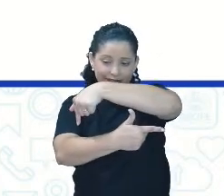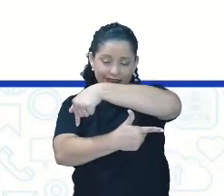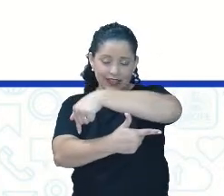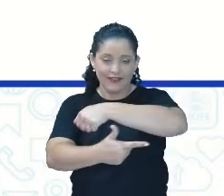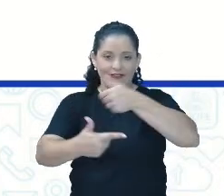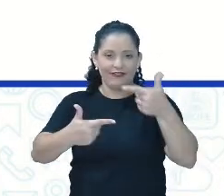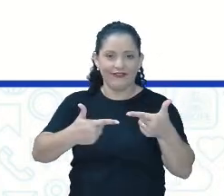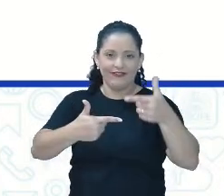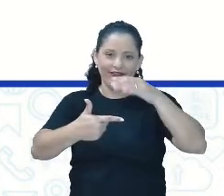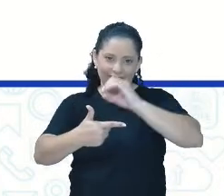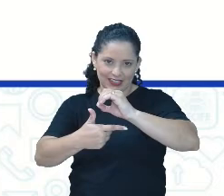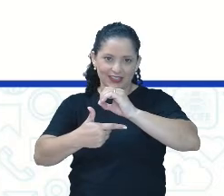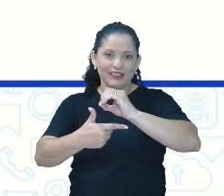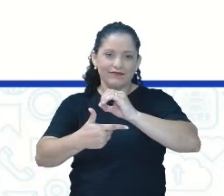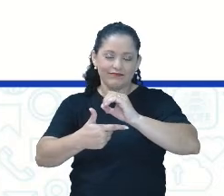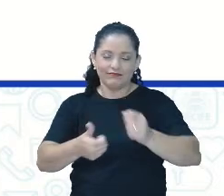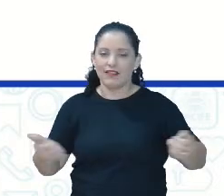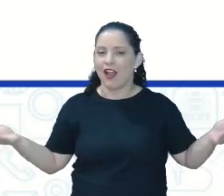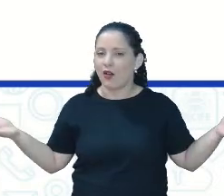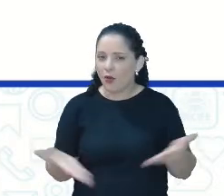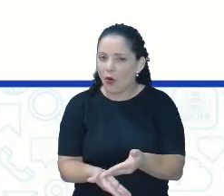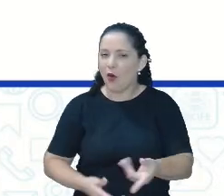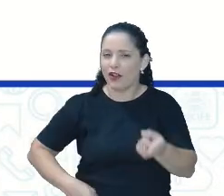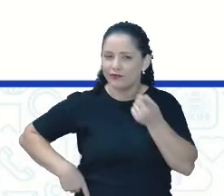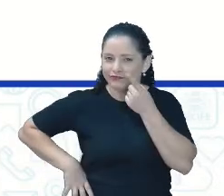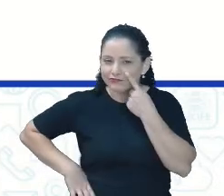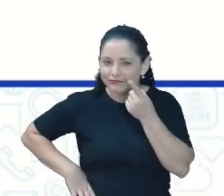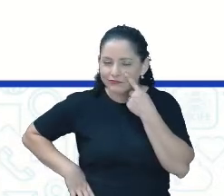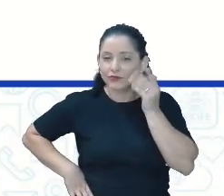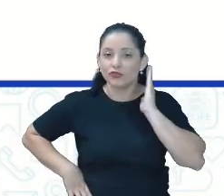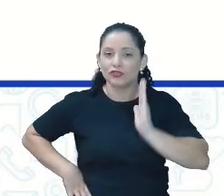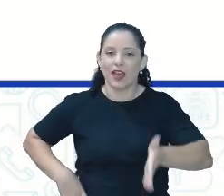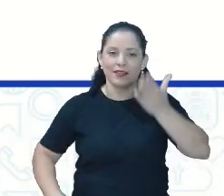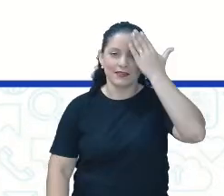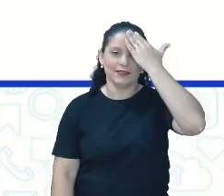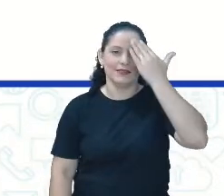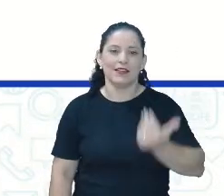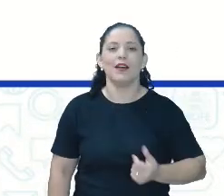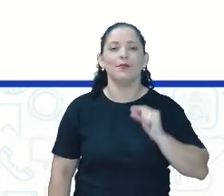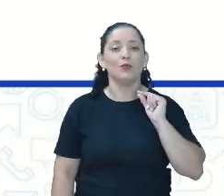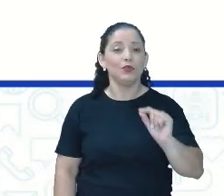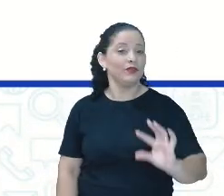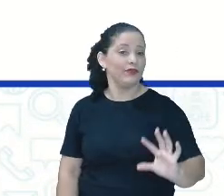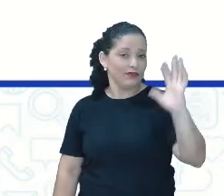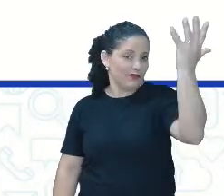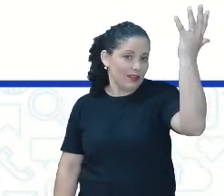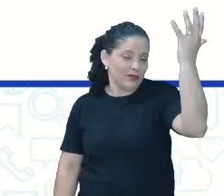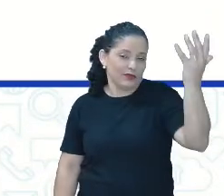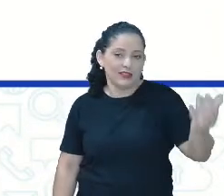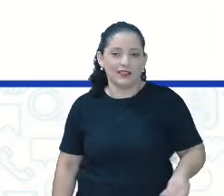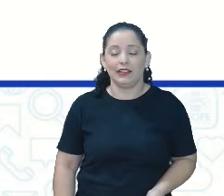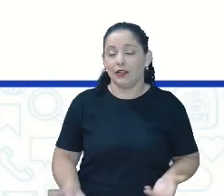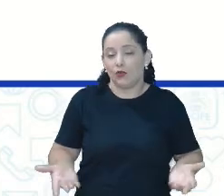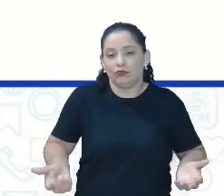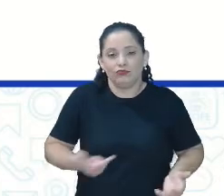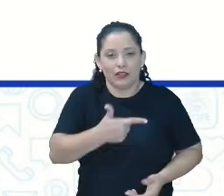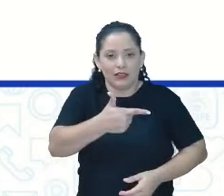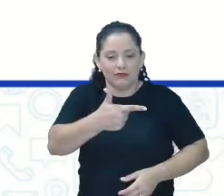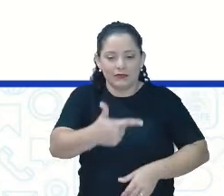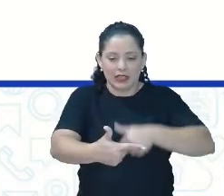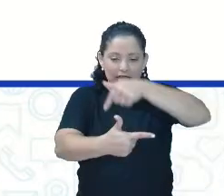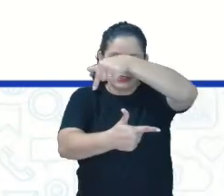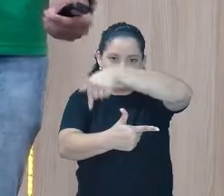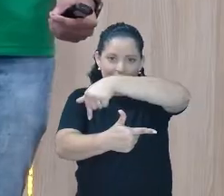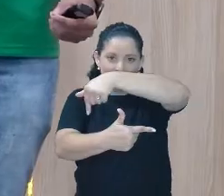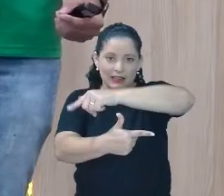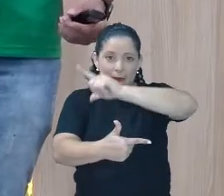20. E agora, você já está ligado aí o que é que vai acontecer, né? Note que o 7, ele é um número